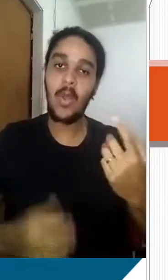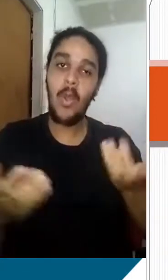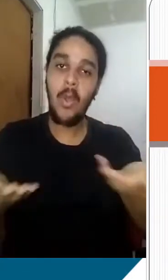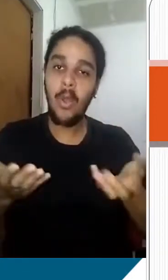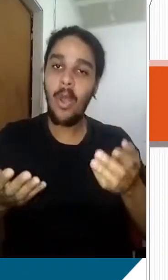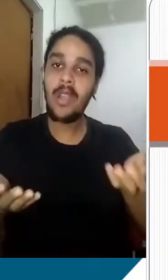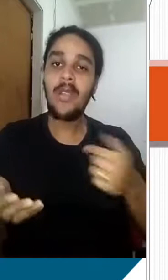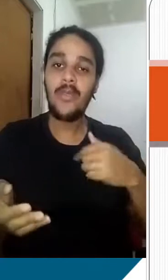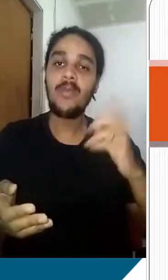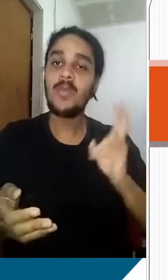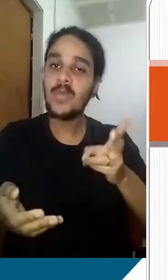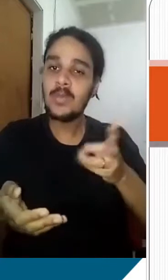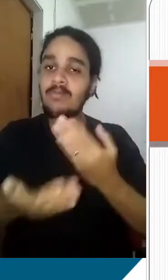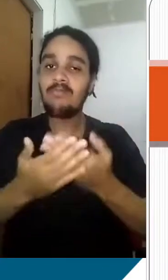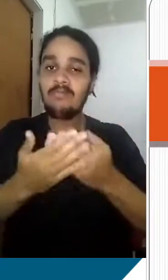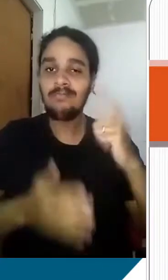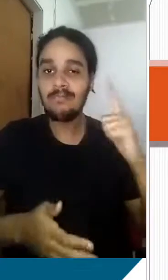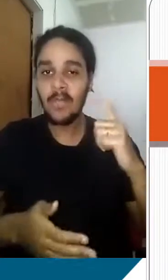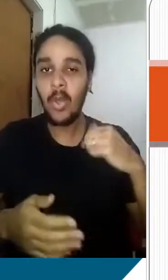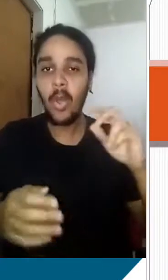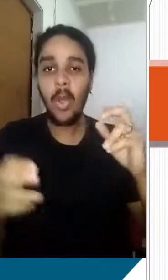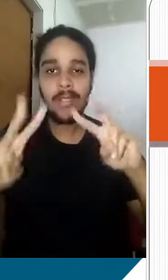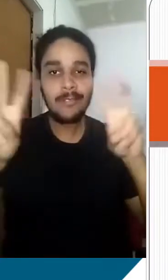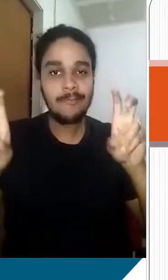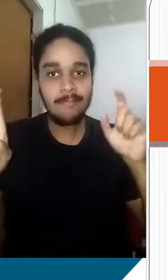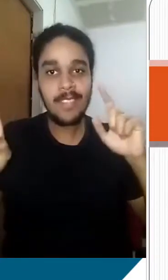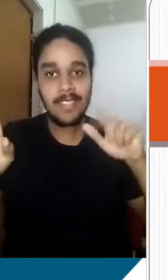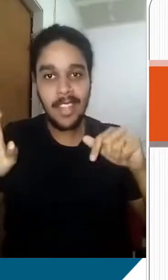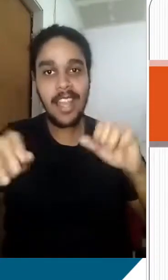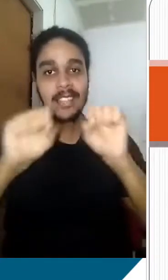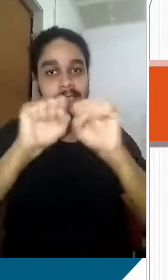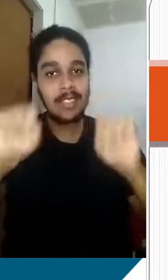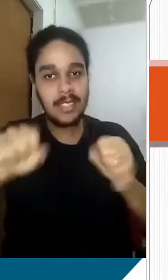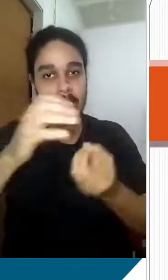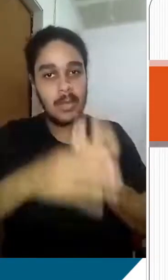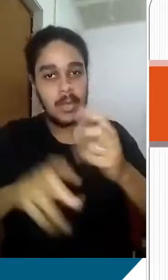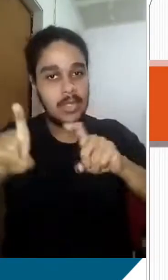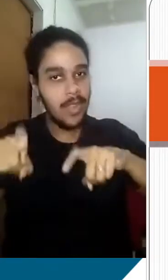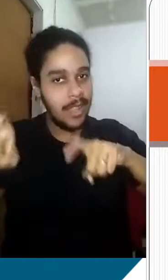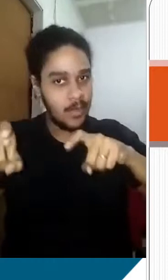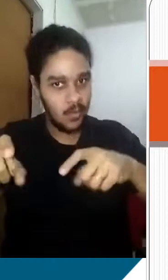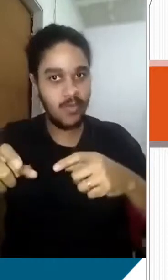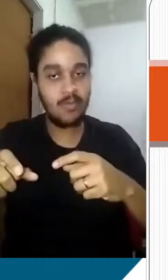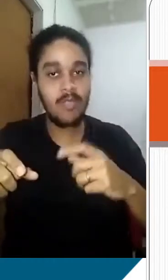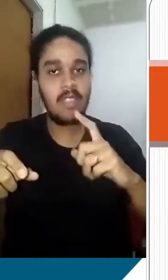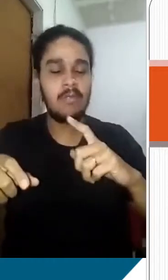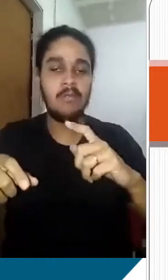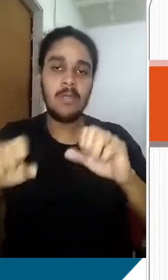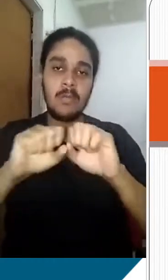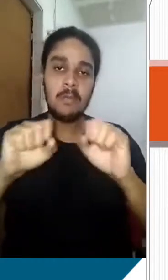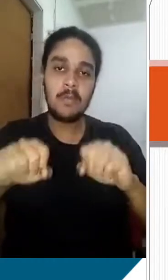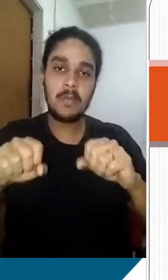de Geografia. A gente vai ver, hoje o tema dos sistemas de produção agrícola. Esse tema de alguma